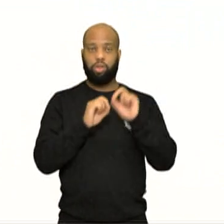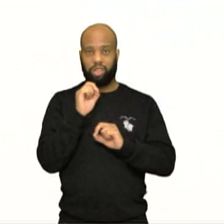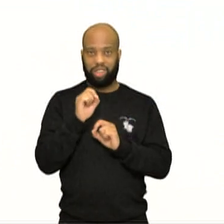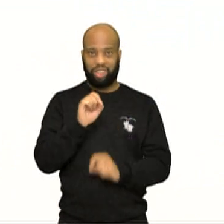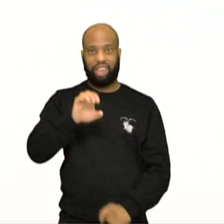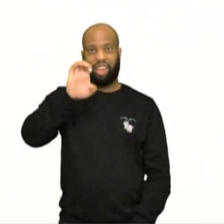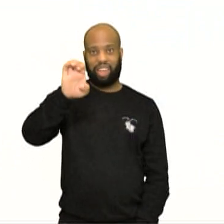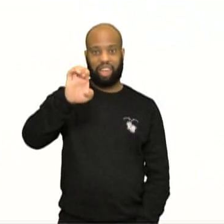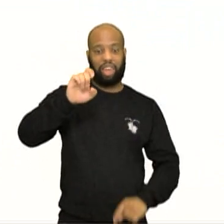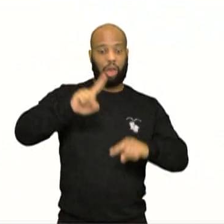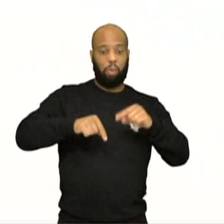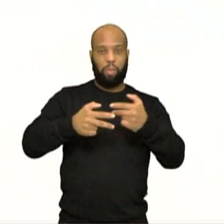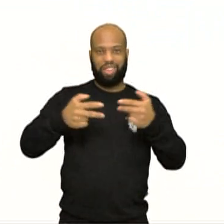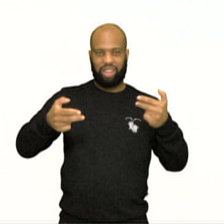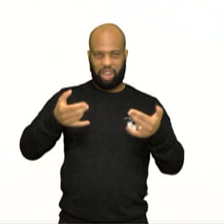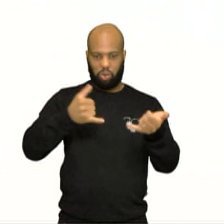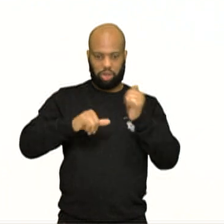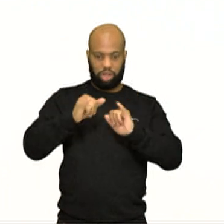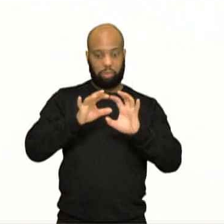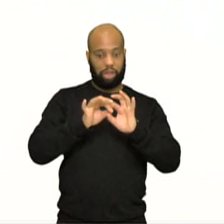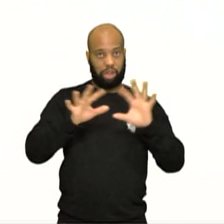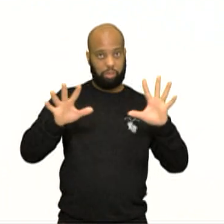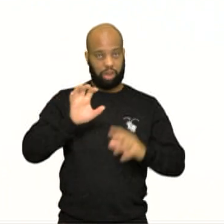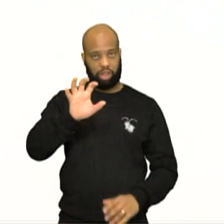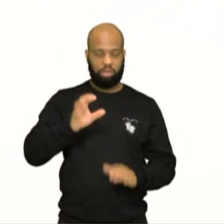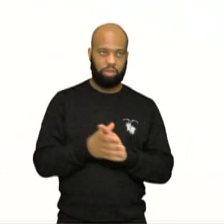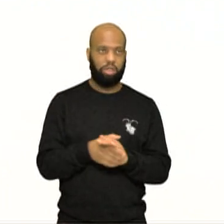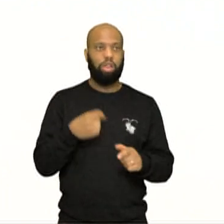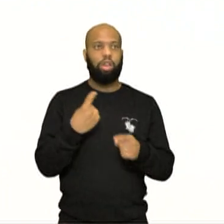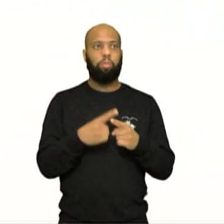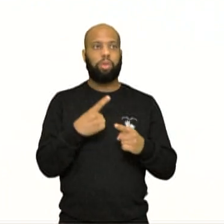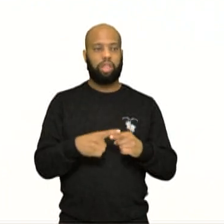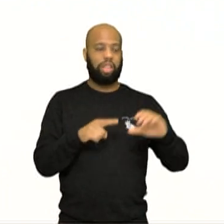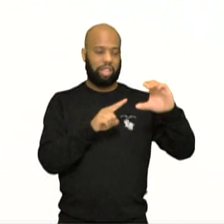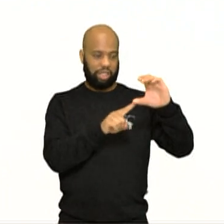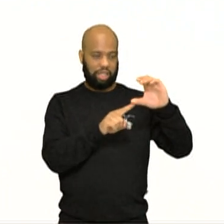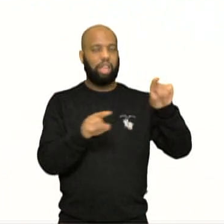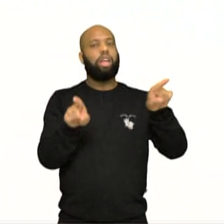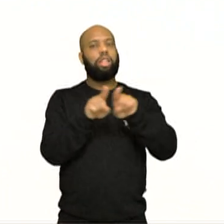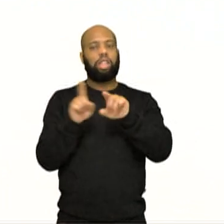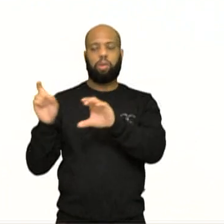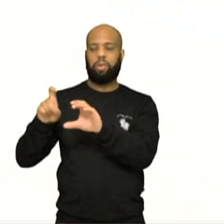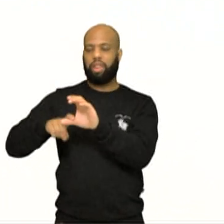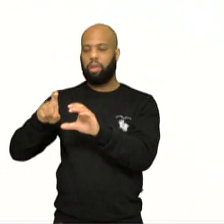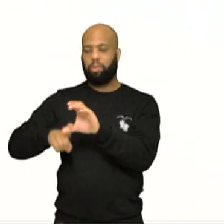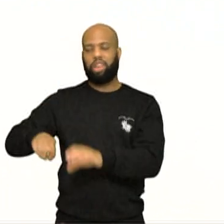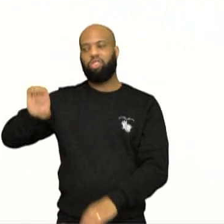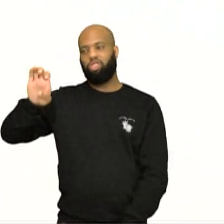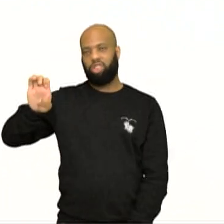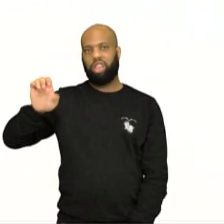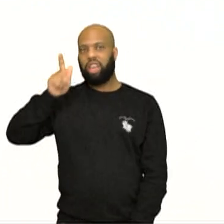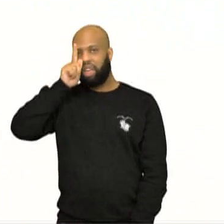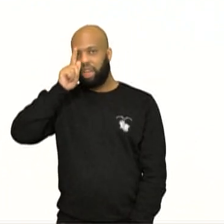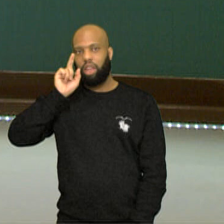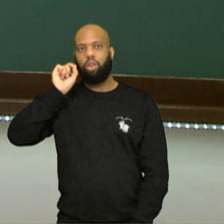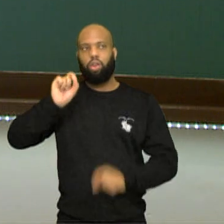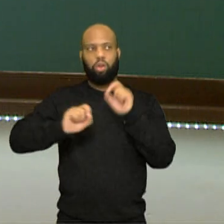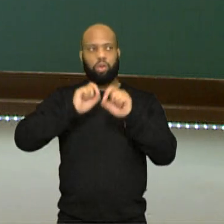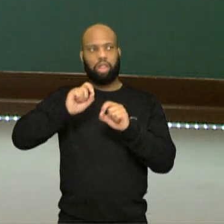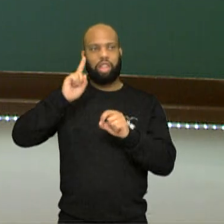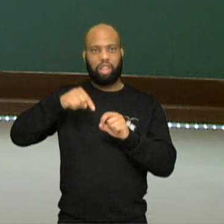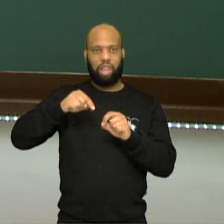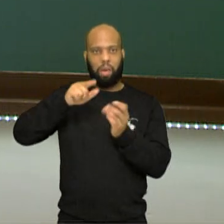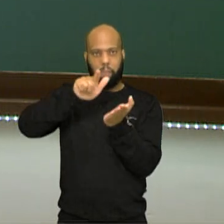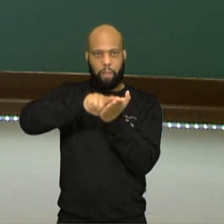material dielétrico permita isso, né? Porque a capacitância depende também do material dielétrico, ou seja, do papel e do